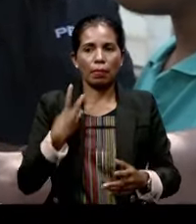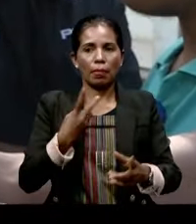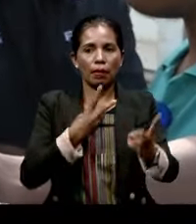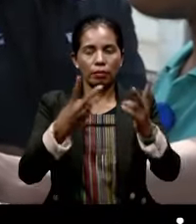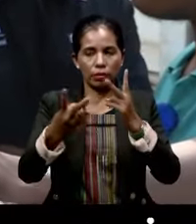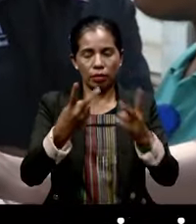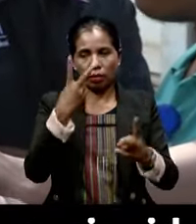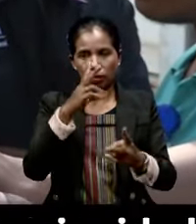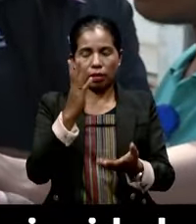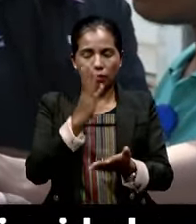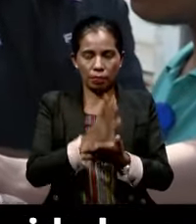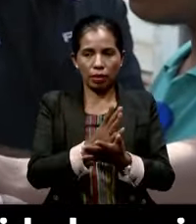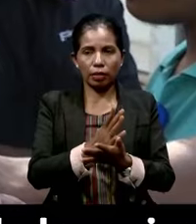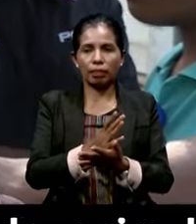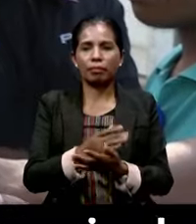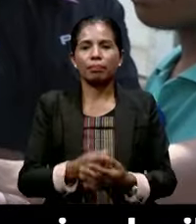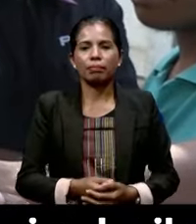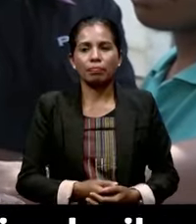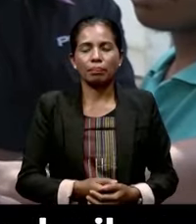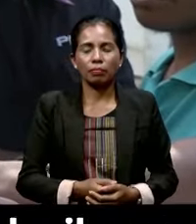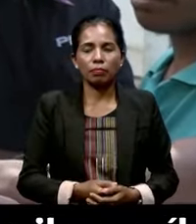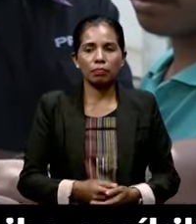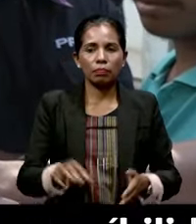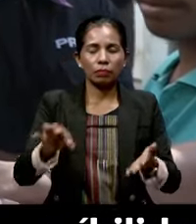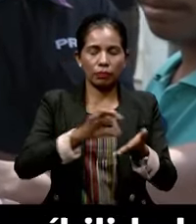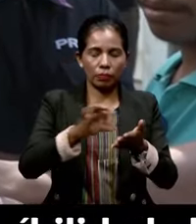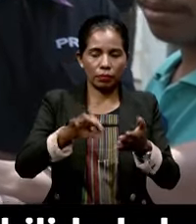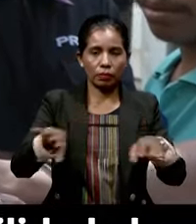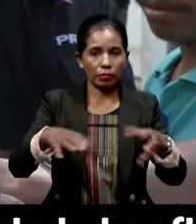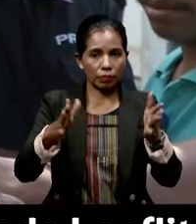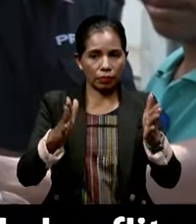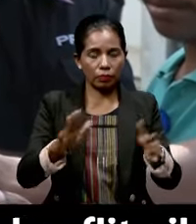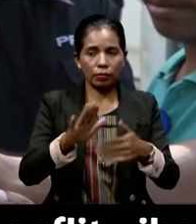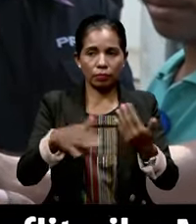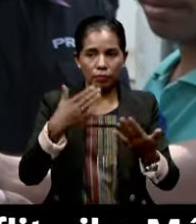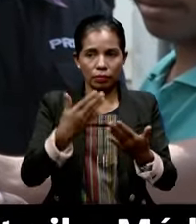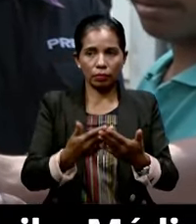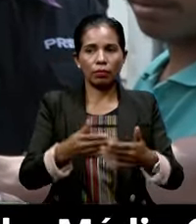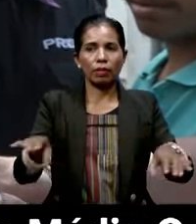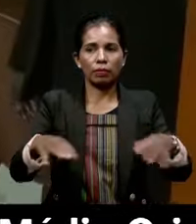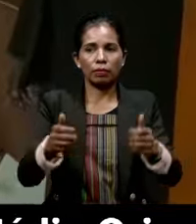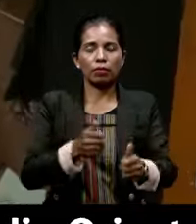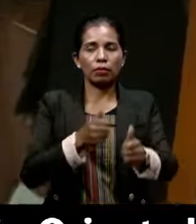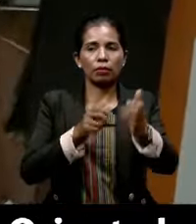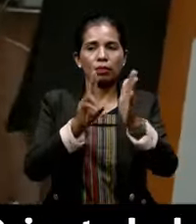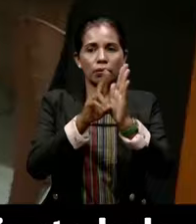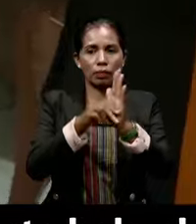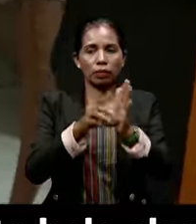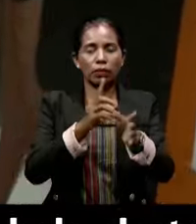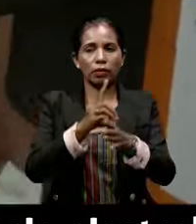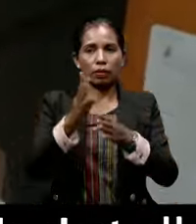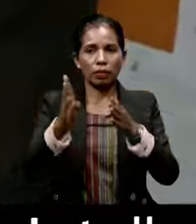atu halo prevensaun ida ba funcionaris hutu para atu servisu tuir oras. Diretor geral